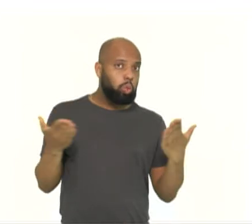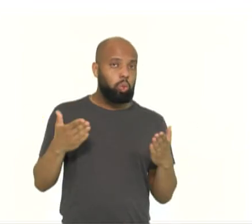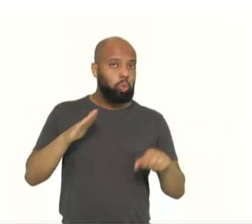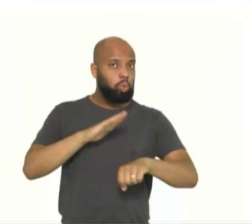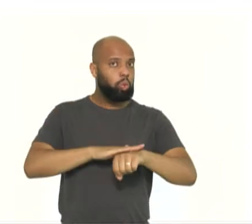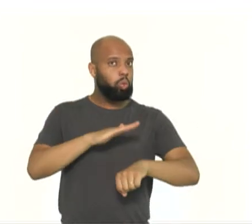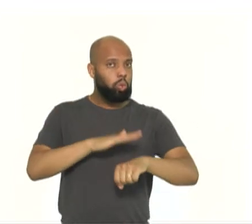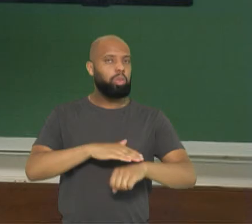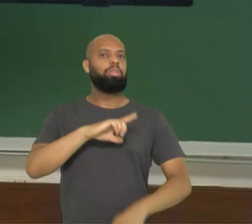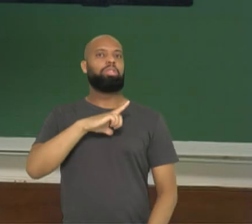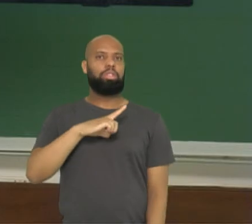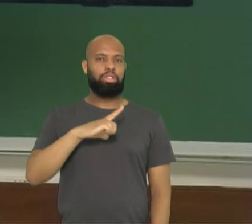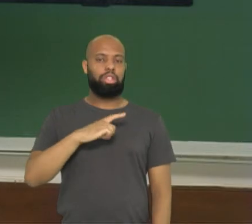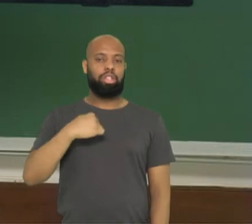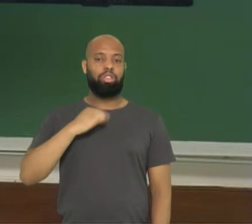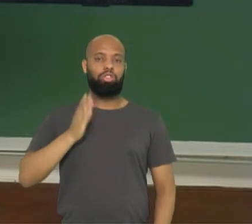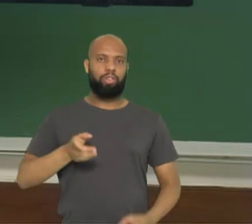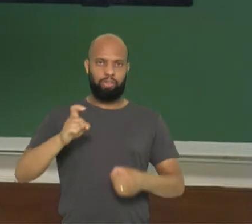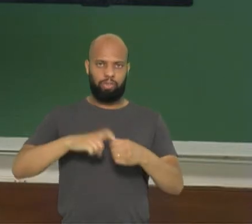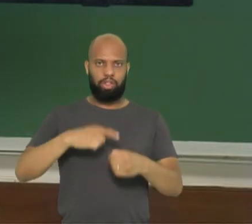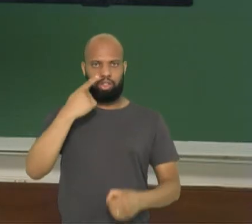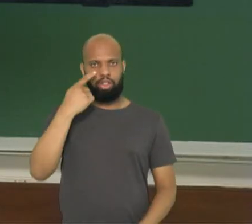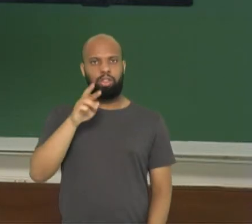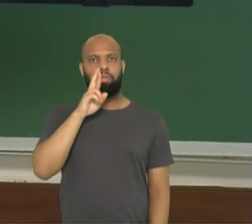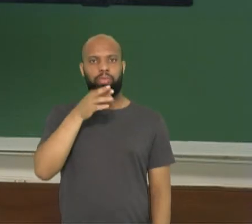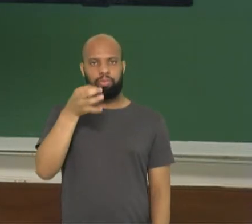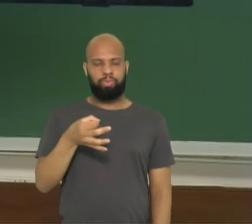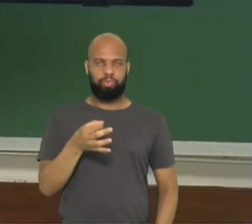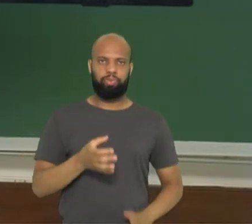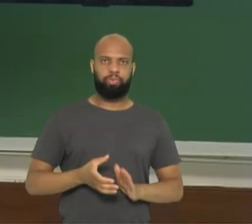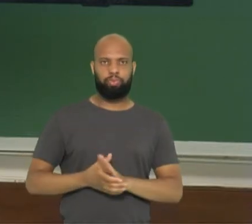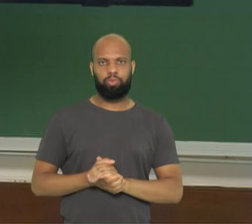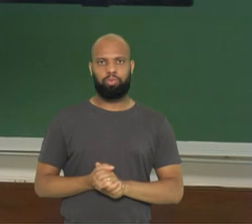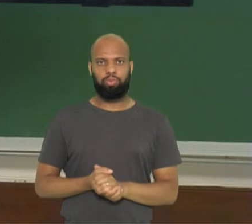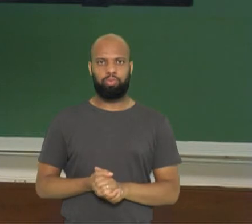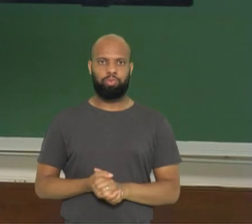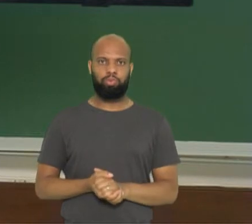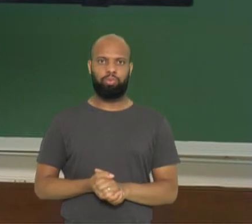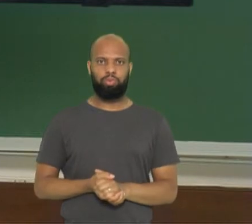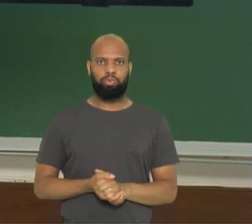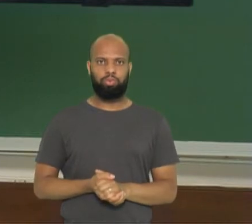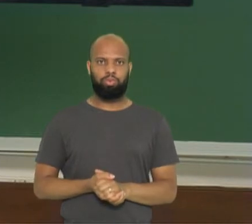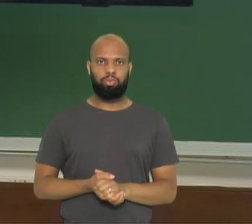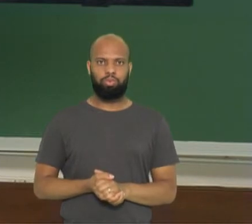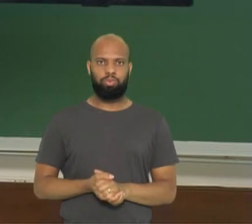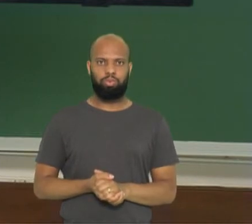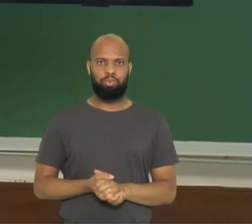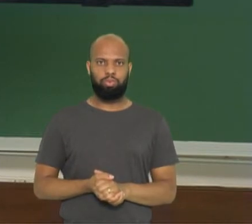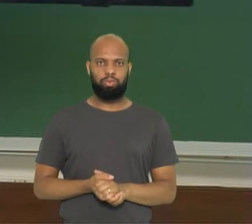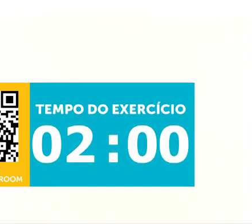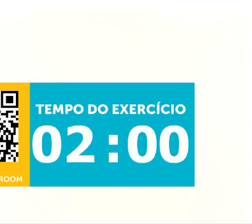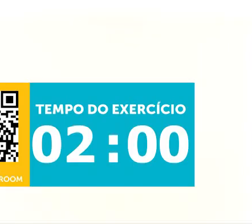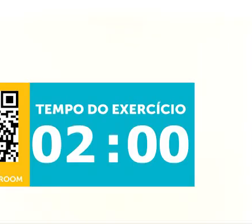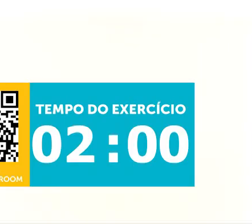estômago? Qual das duas está correta? Um tempinho para você realizar a atividade e já voltamos para